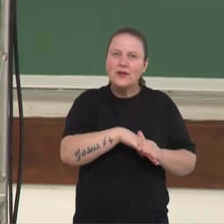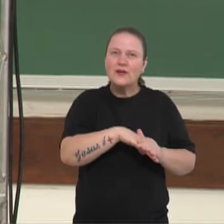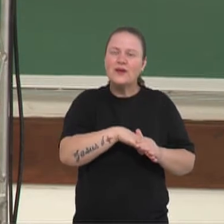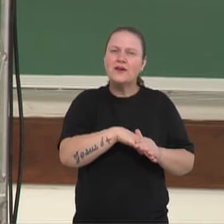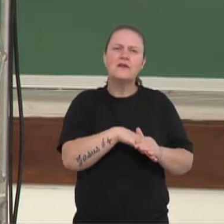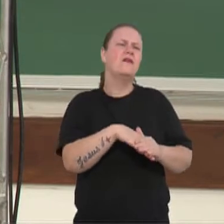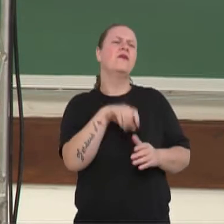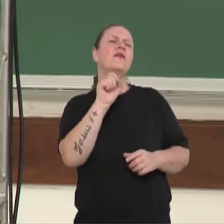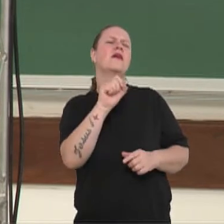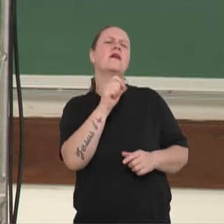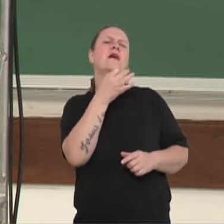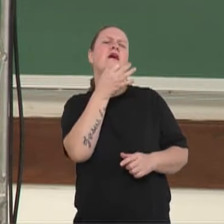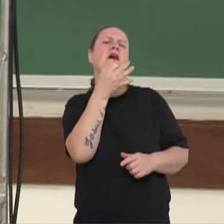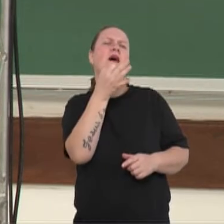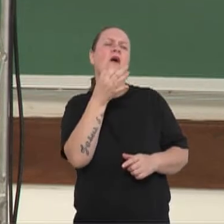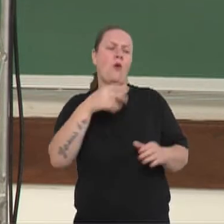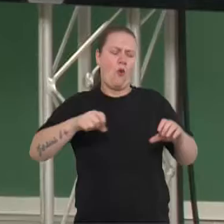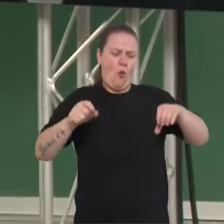O que vocês acharam desse gol?